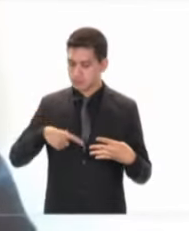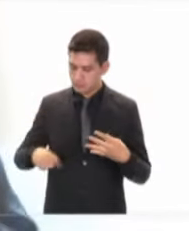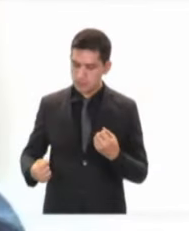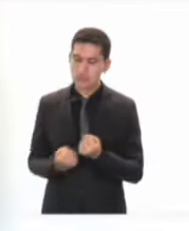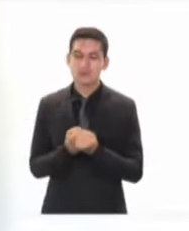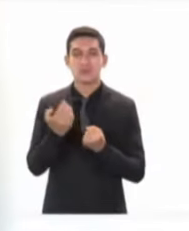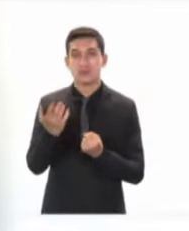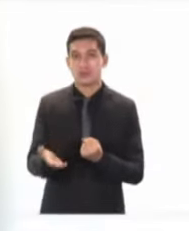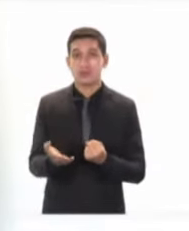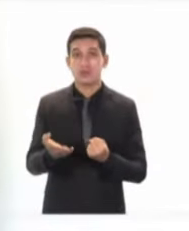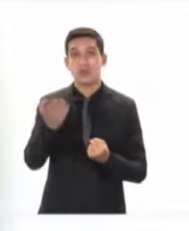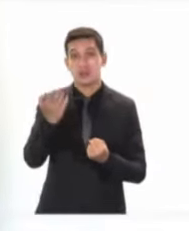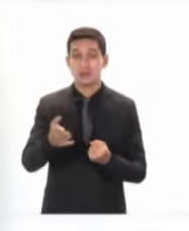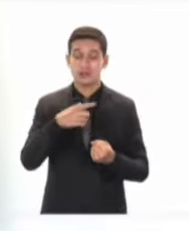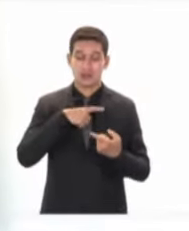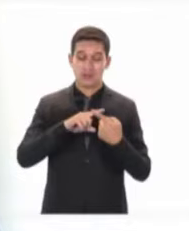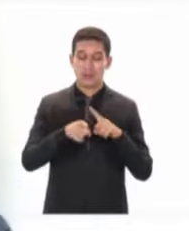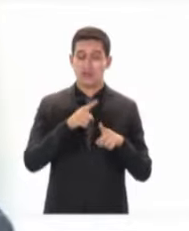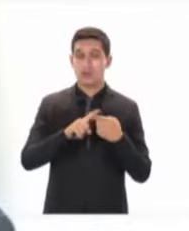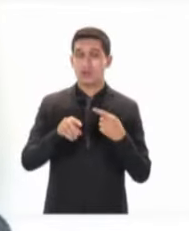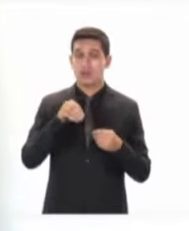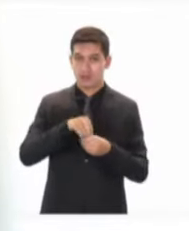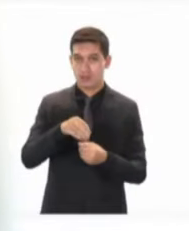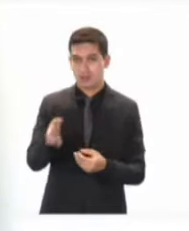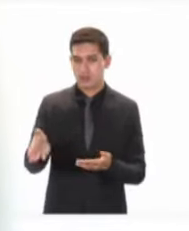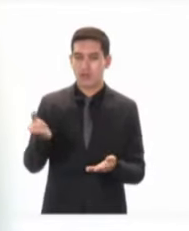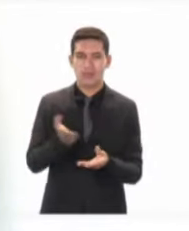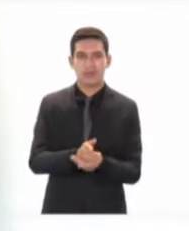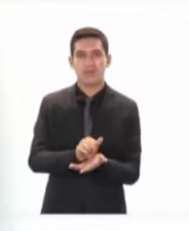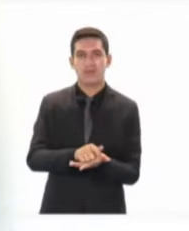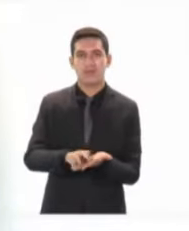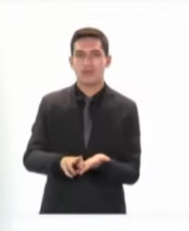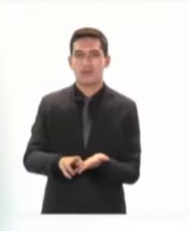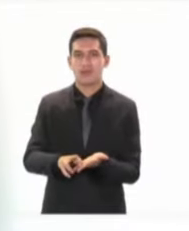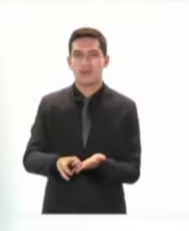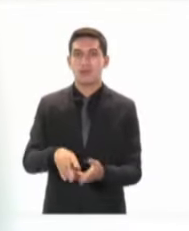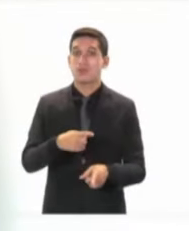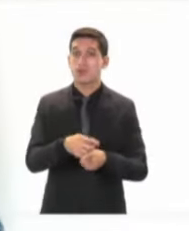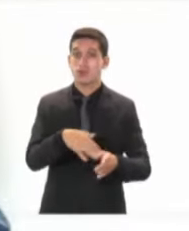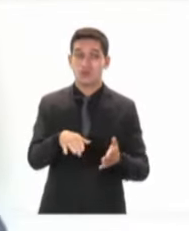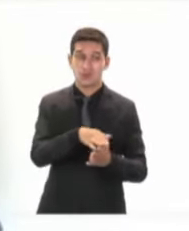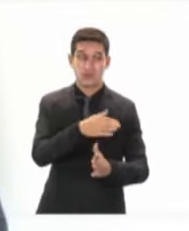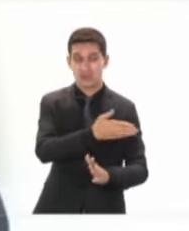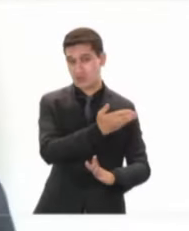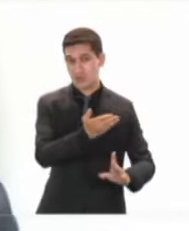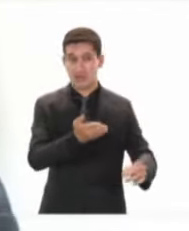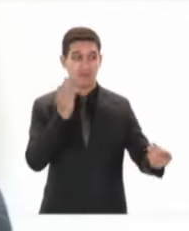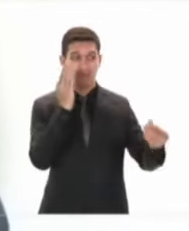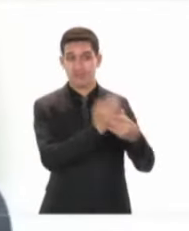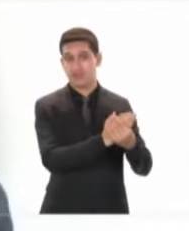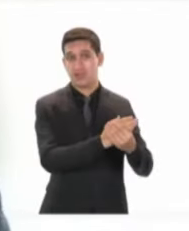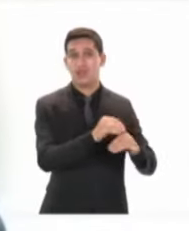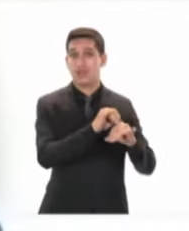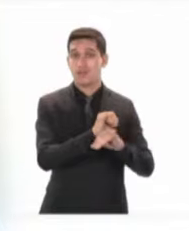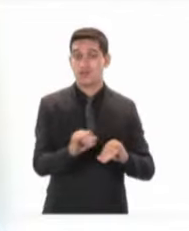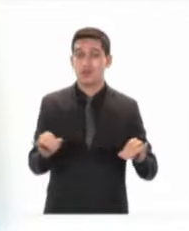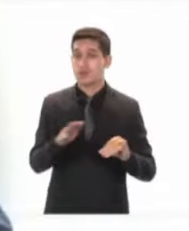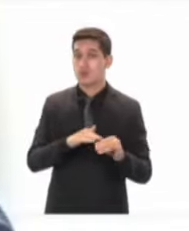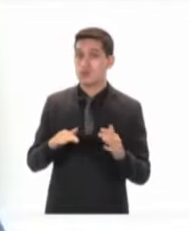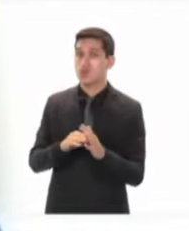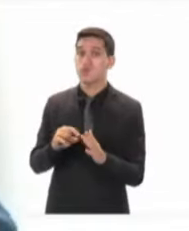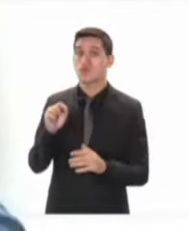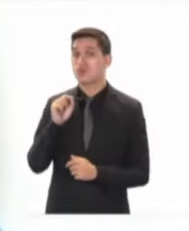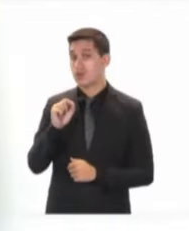isso. E é isso que se discute no agravo. Os agravantes dizem que os leading cases, vários que eu